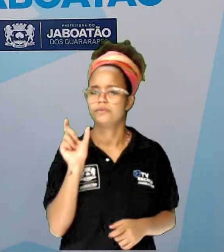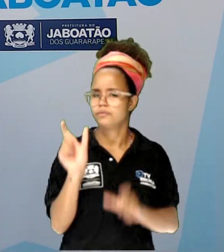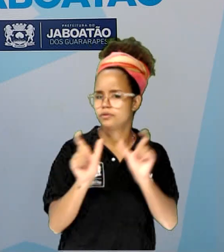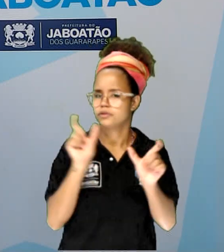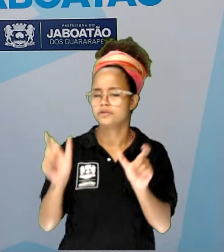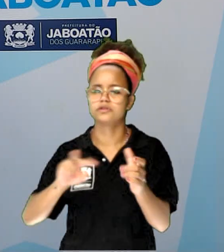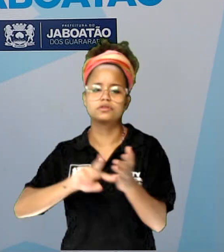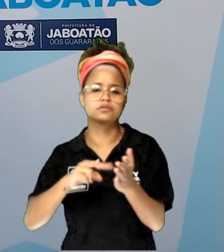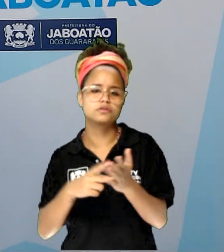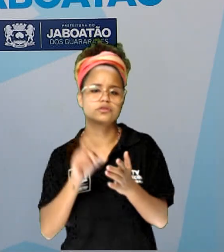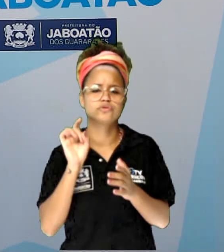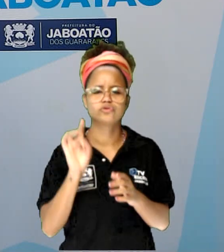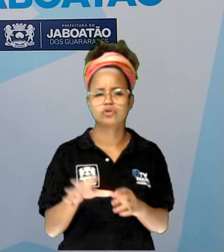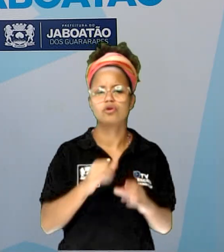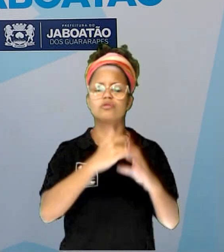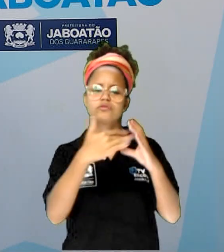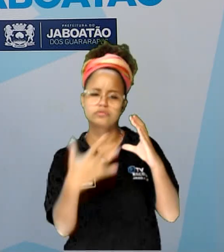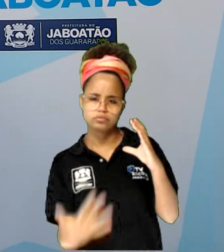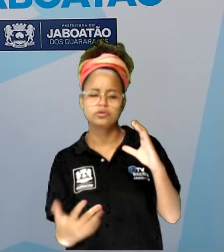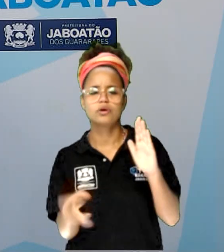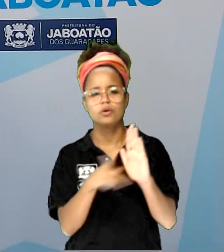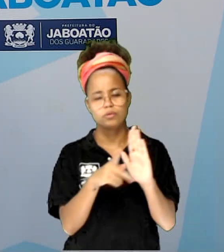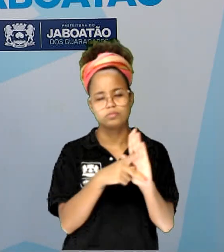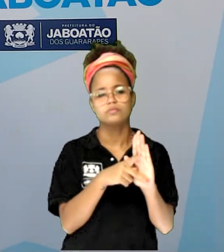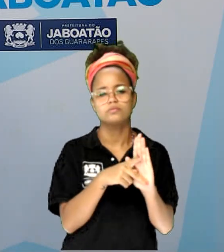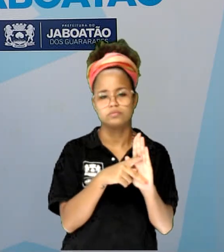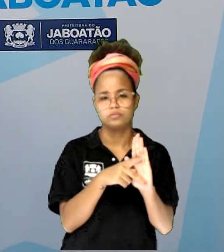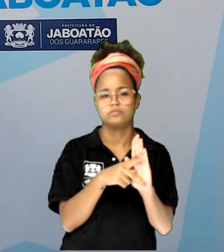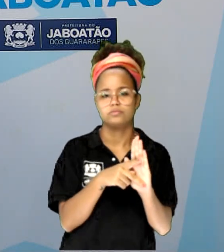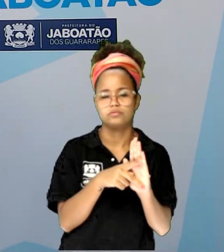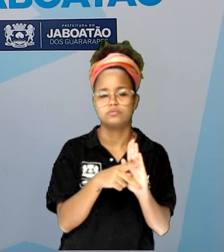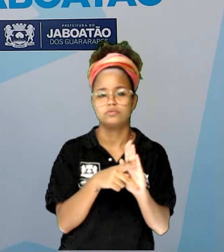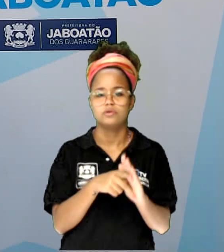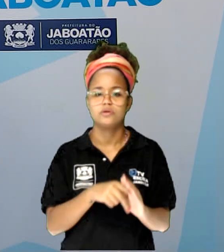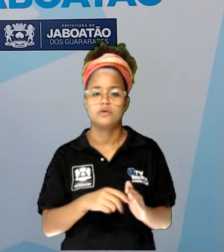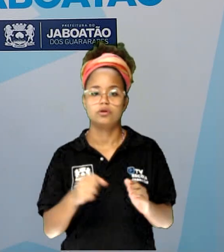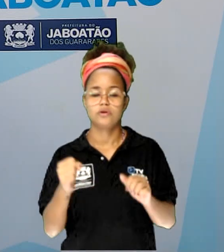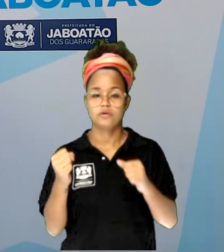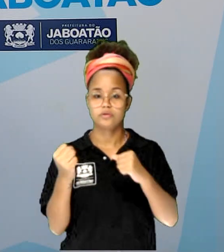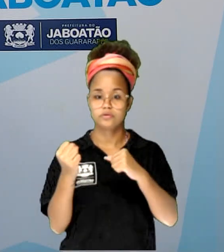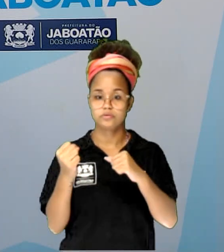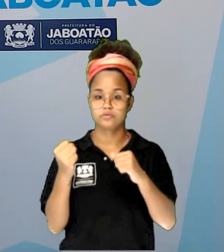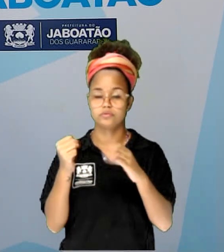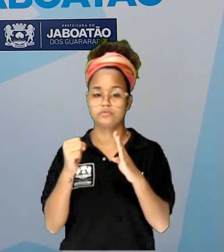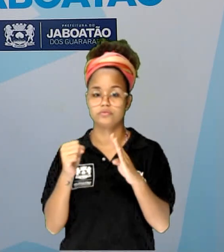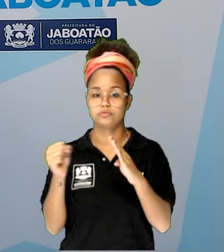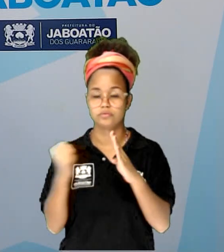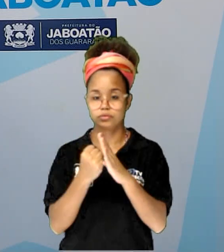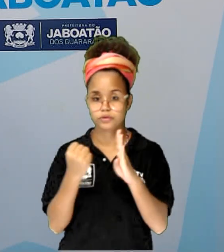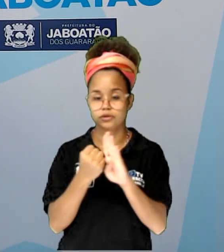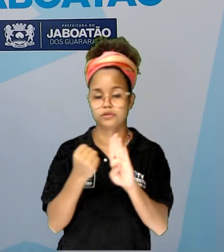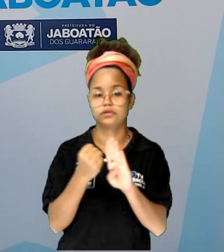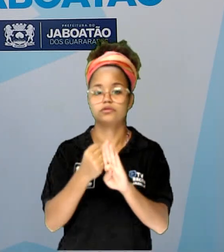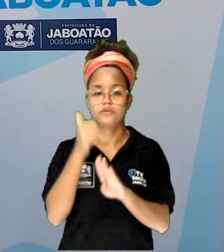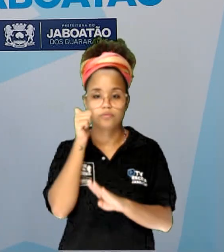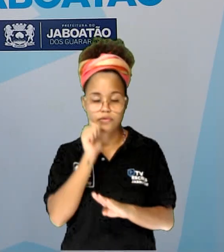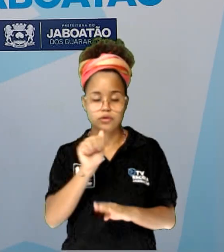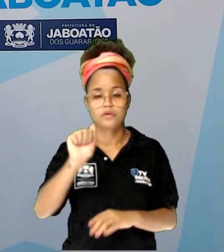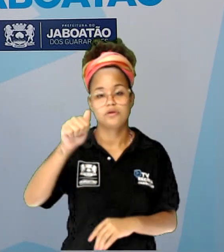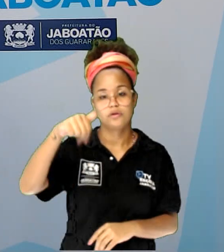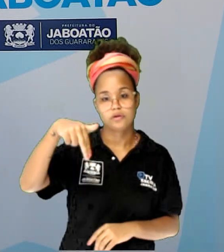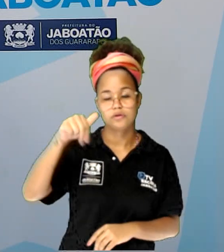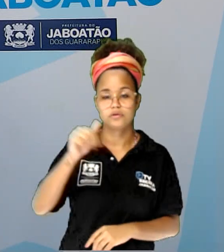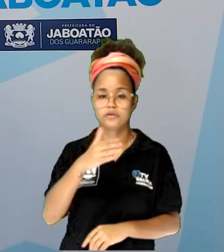serviam para definir, né, são substantivos que ajudavam a definir o perfil, né, de quem era a própria Ana